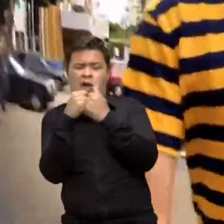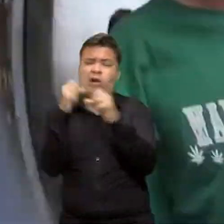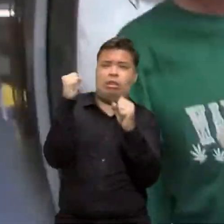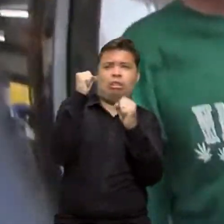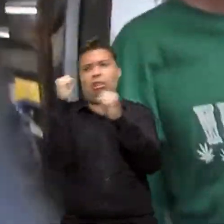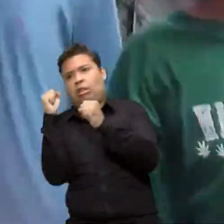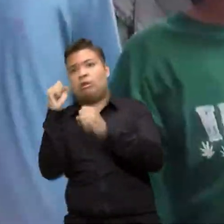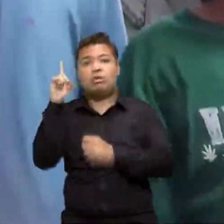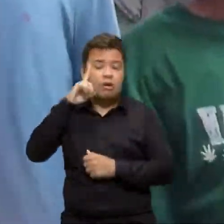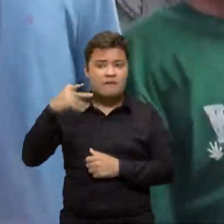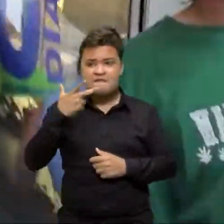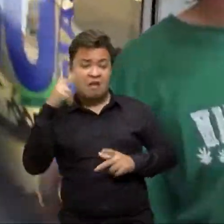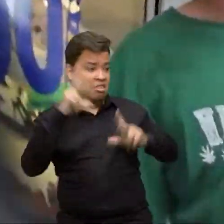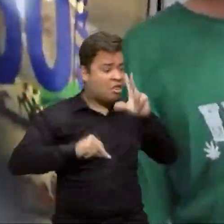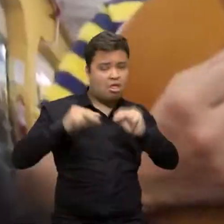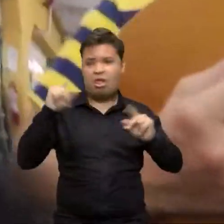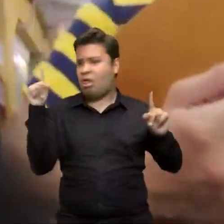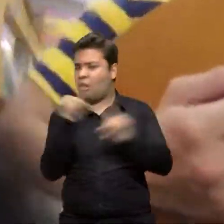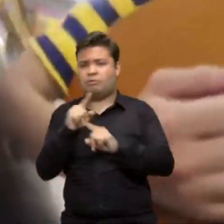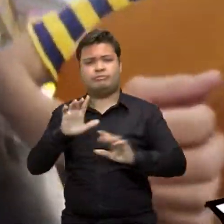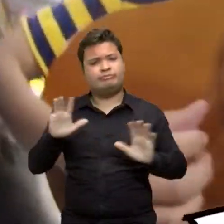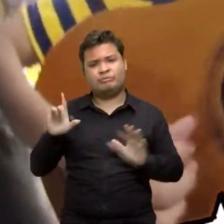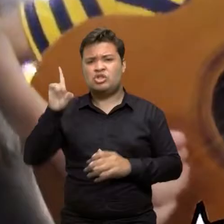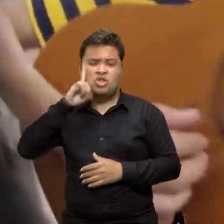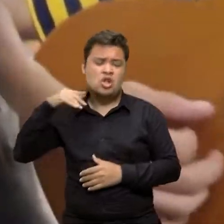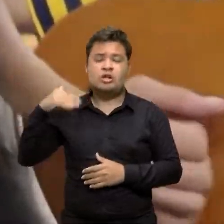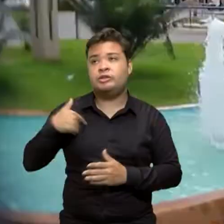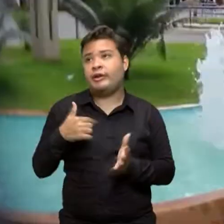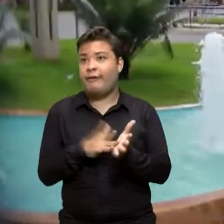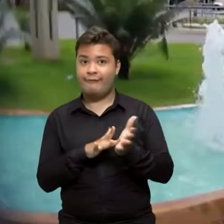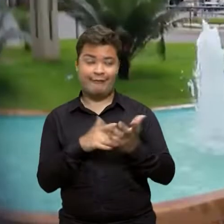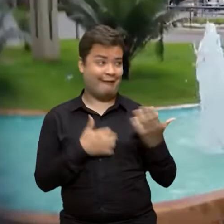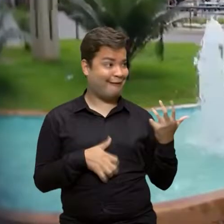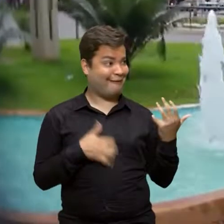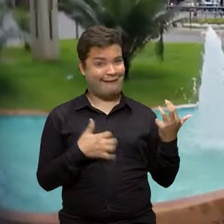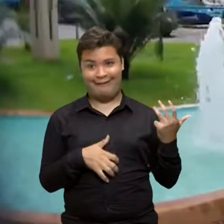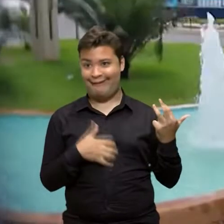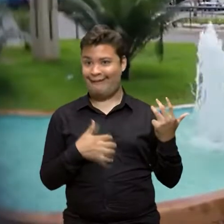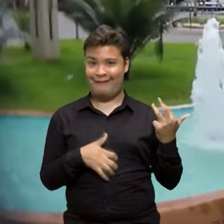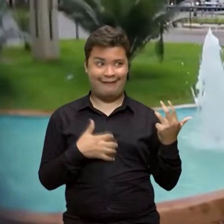não. Todo dia eu finjo que toco violão.